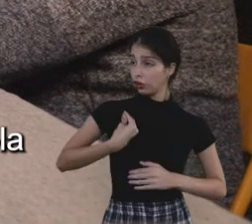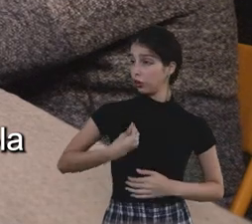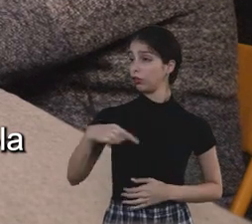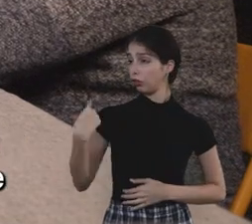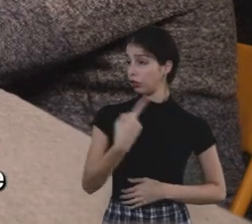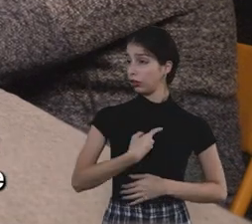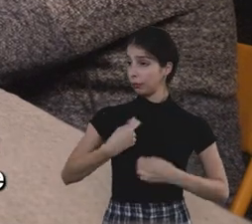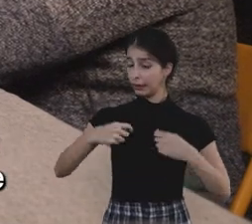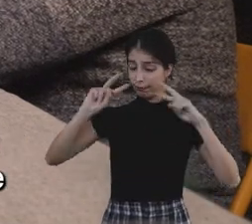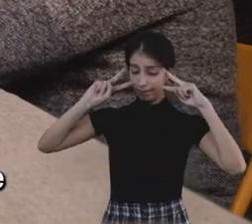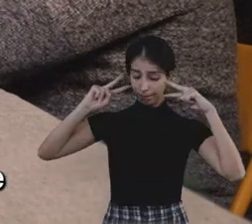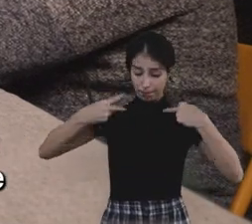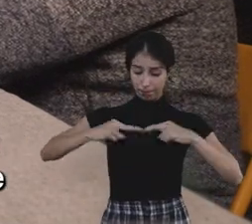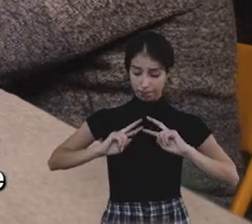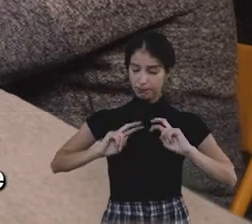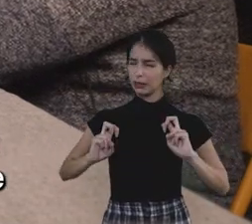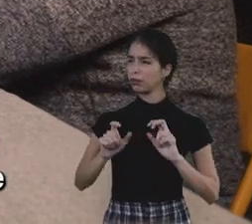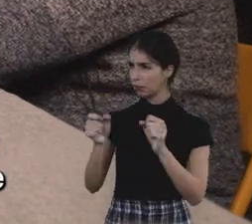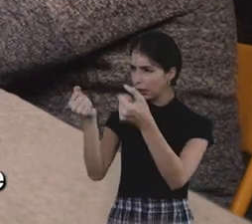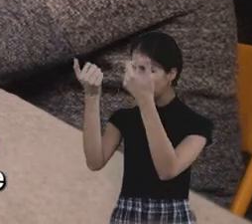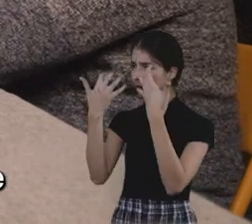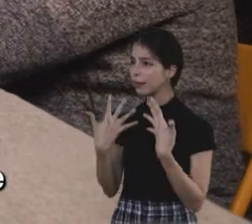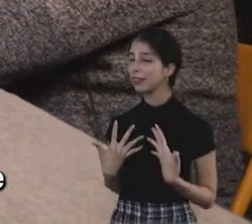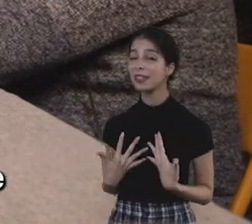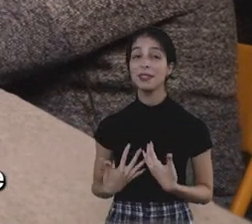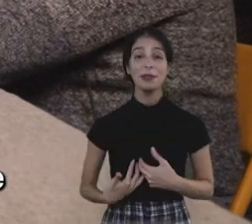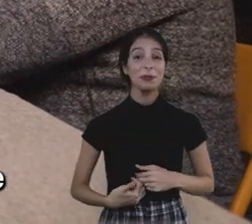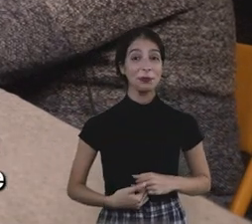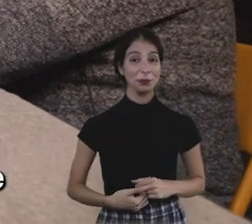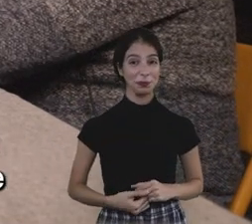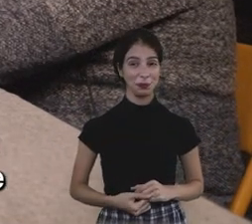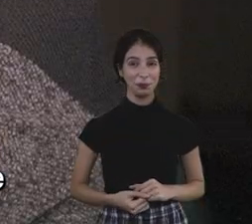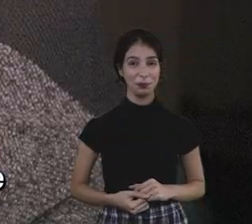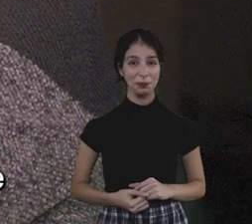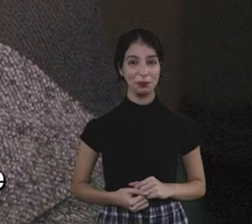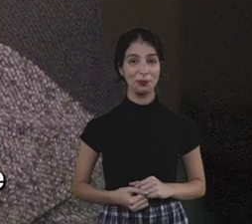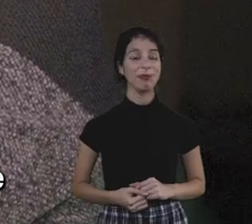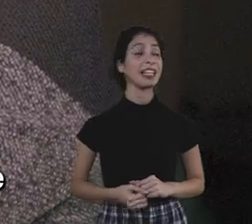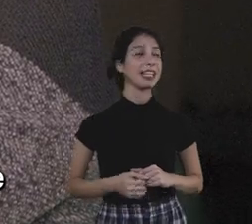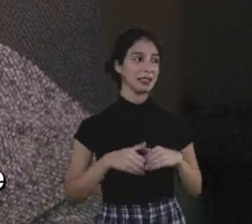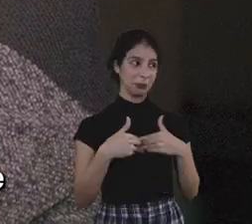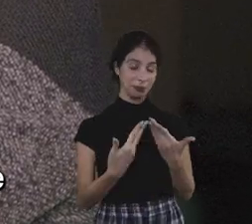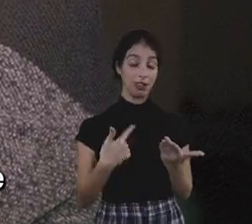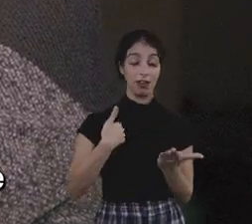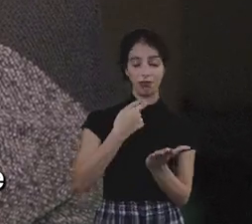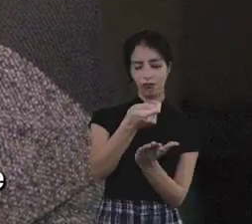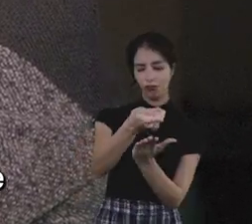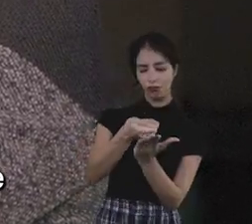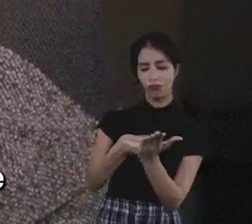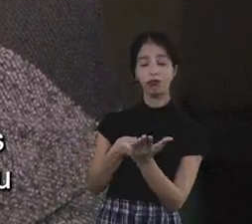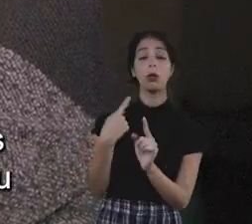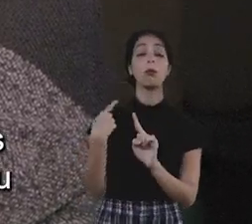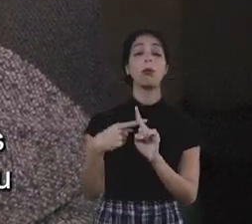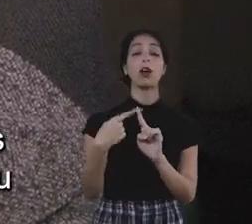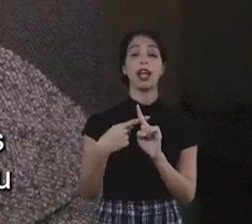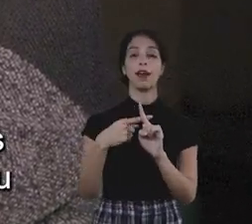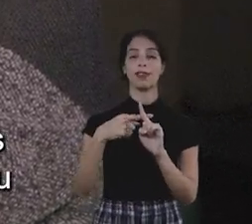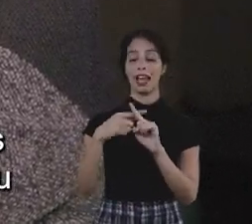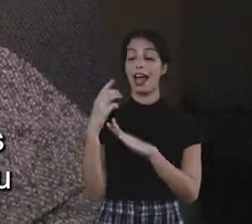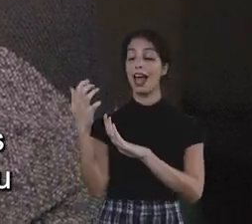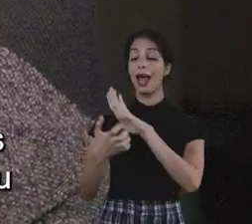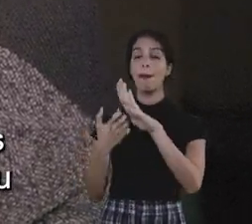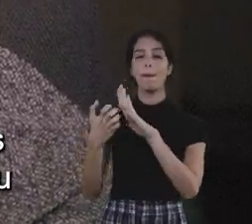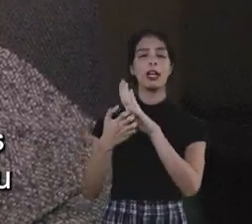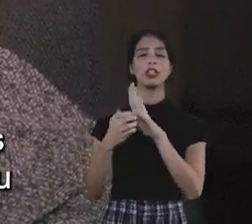e que precisa ser vista de frente fala um pouco sobre essa sua abordagem bom esse livro ele foi um convite da editora